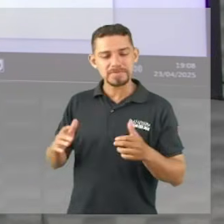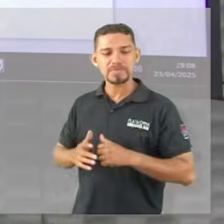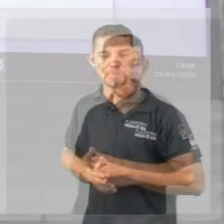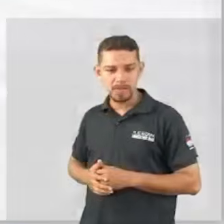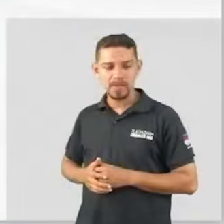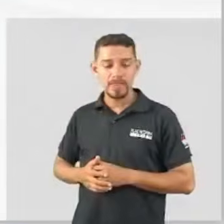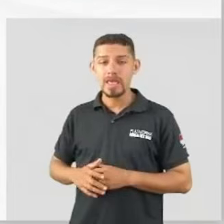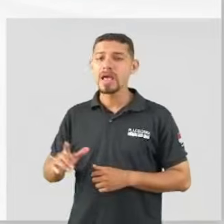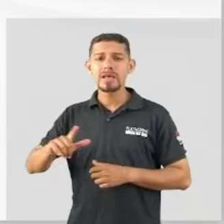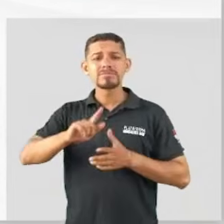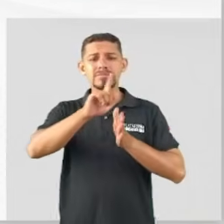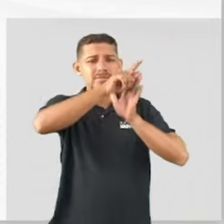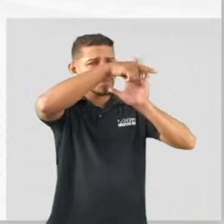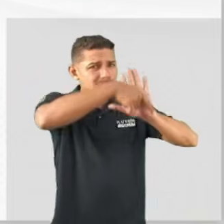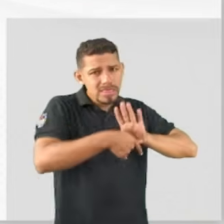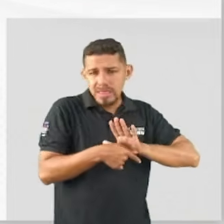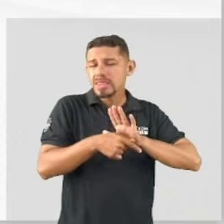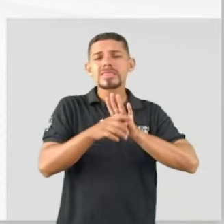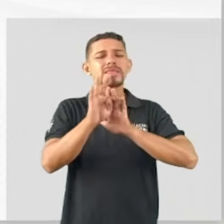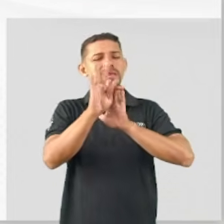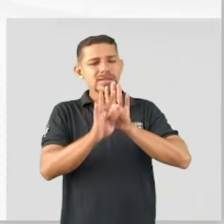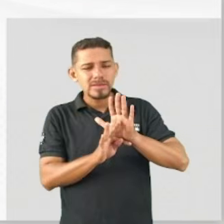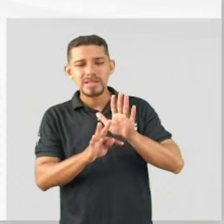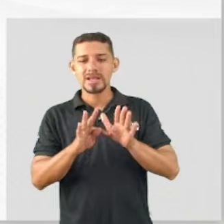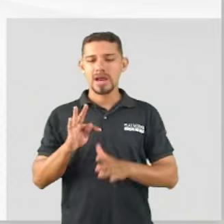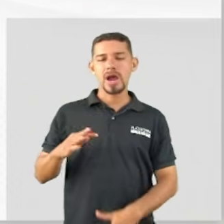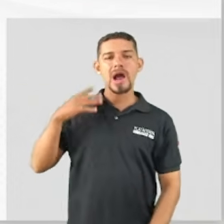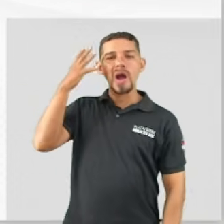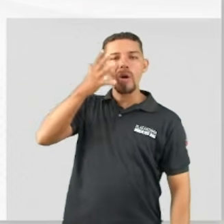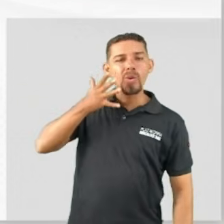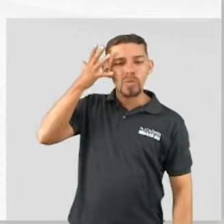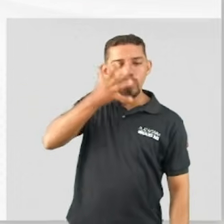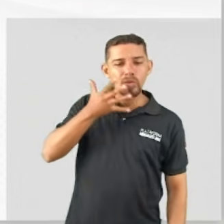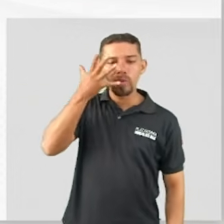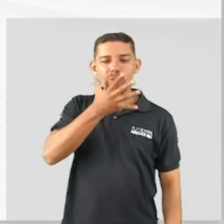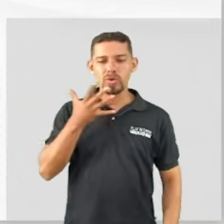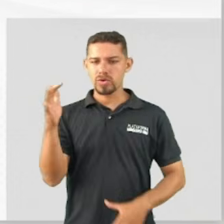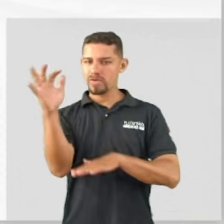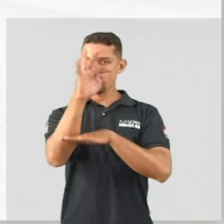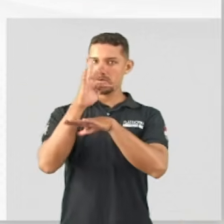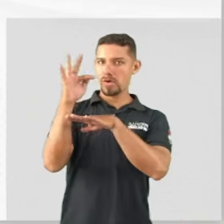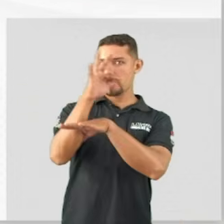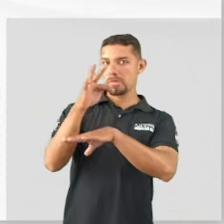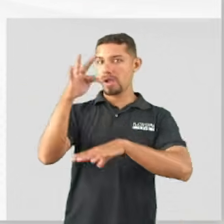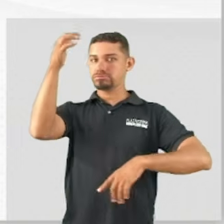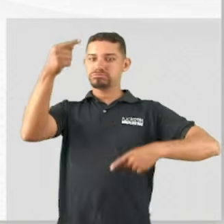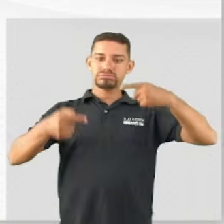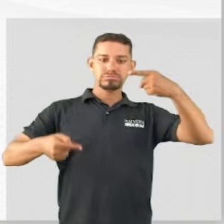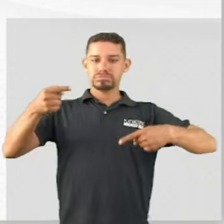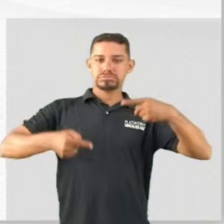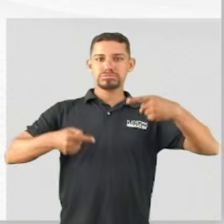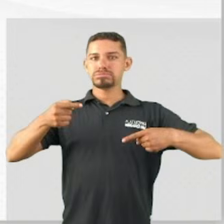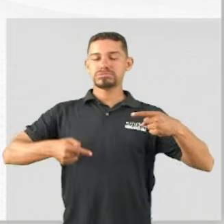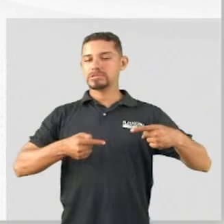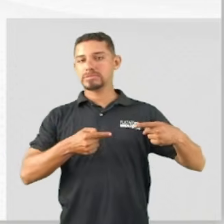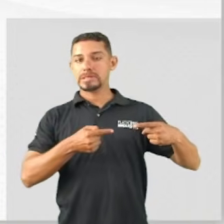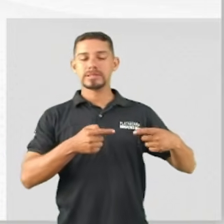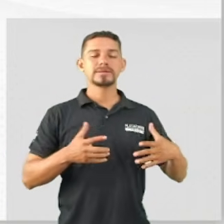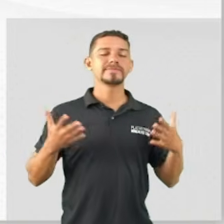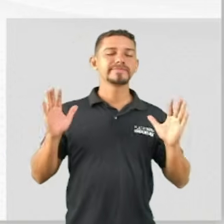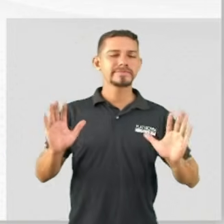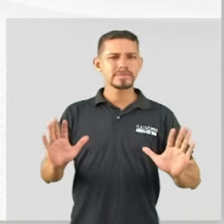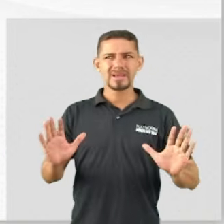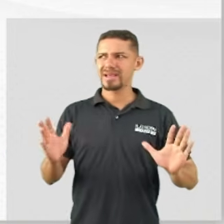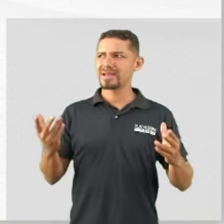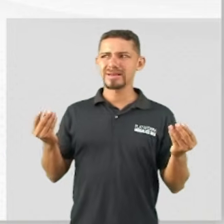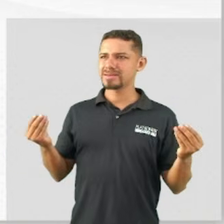gêneros textuais, gênero oral, formal, debate público regrado, né? Que gênero é esse? Então, primeiramente, a gente vai entender que é